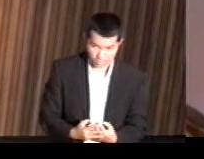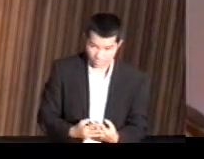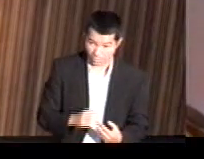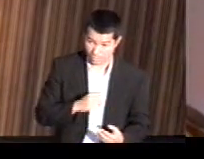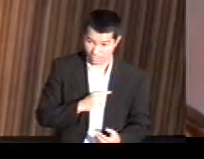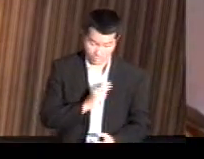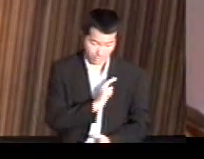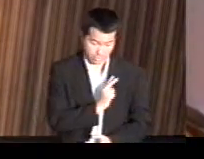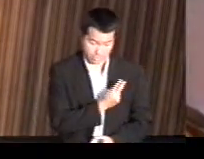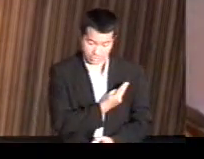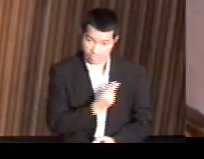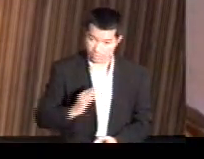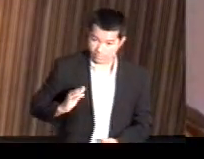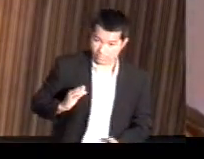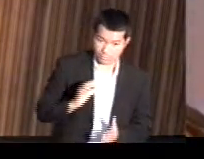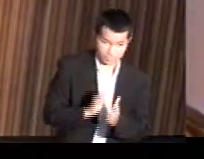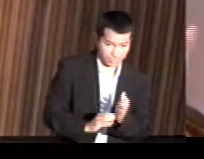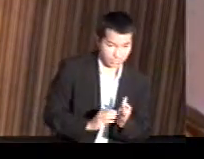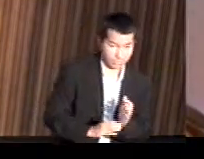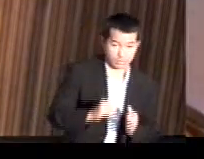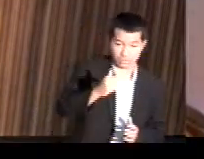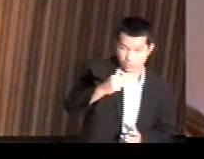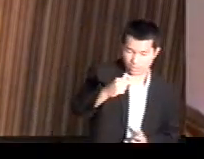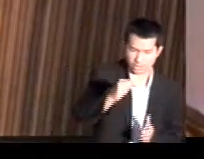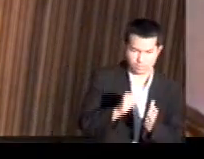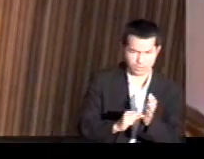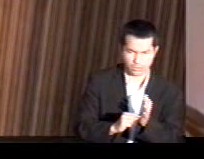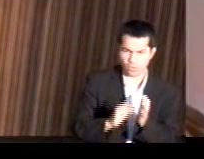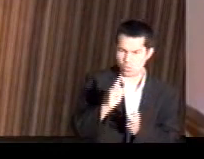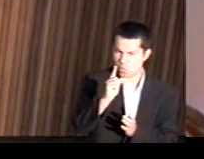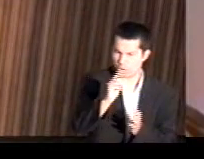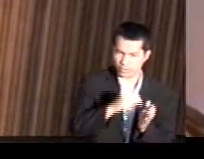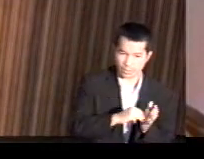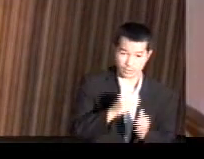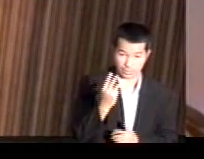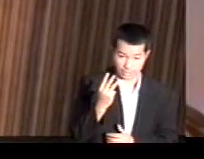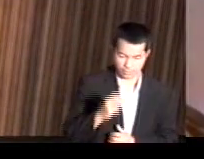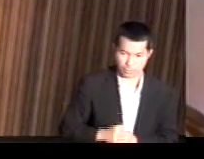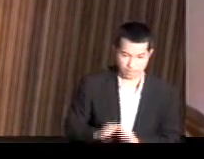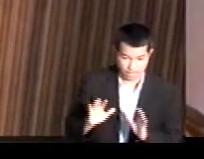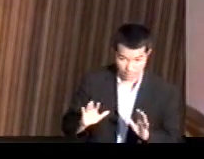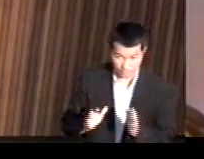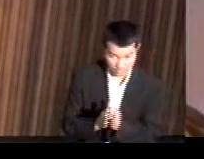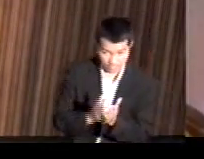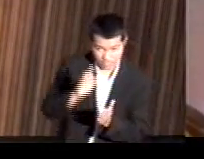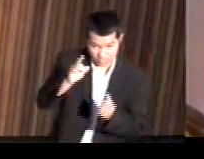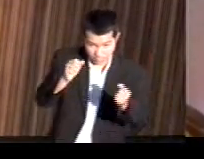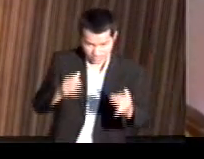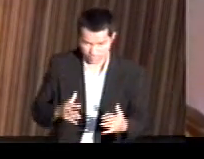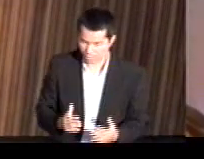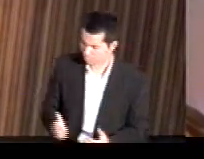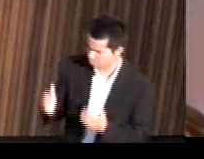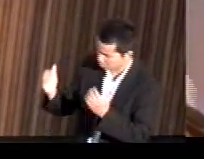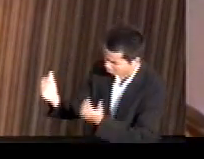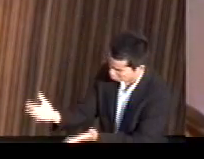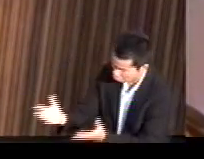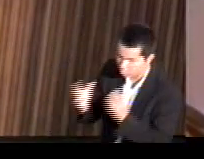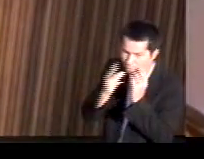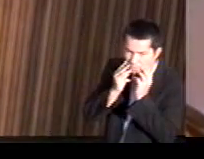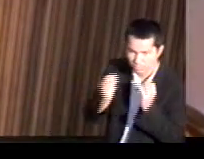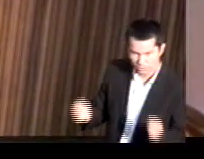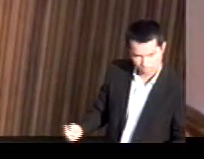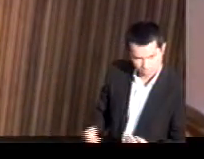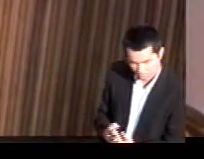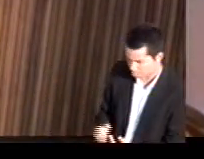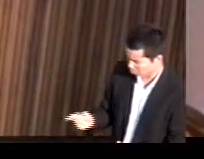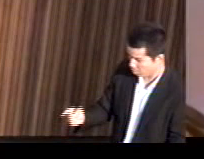capítulo 7, versículos de 1 a 3, onde a Bíblia diz assim: esse Melquisedeque, que era rei da